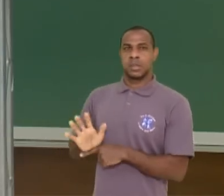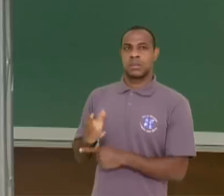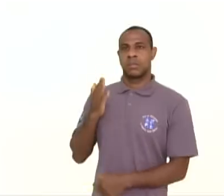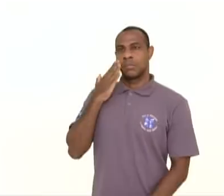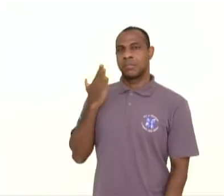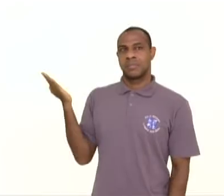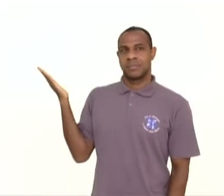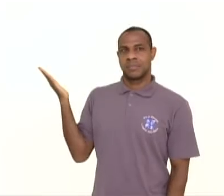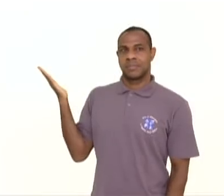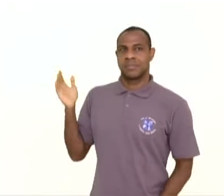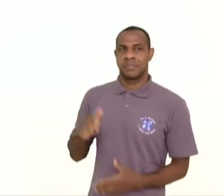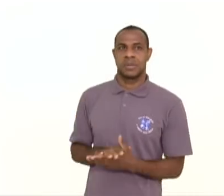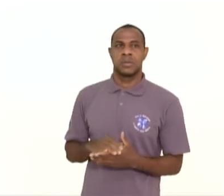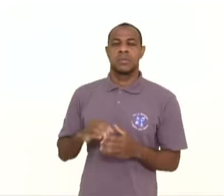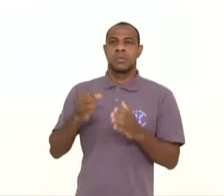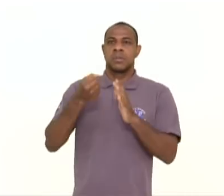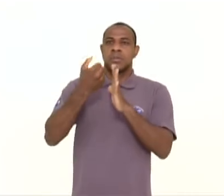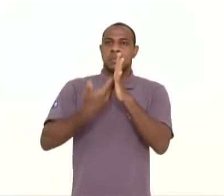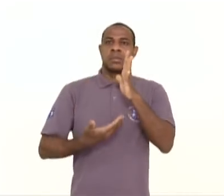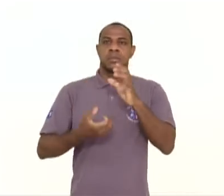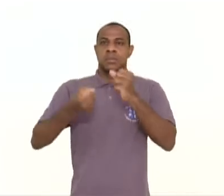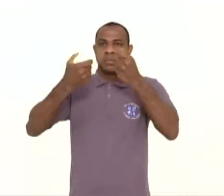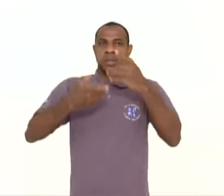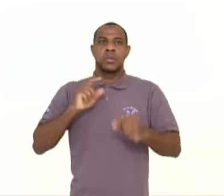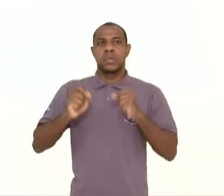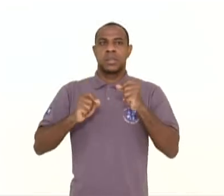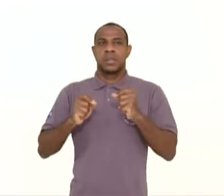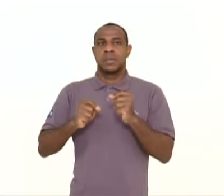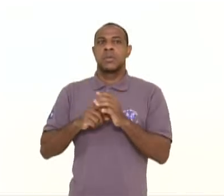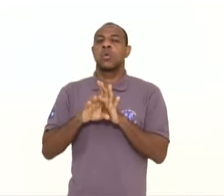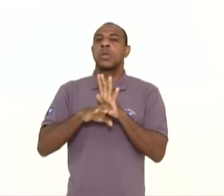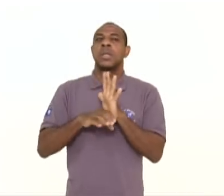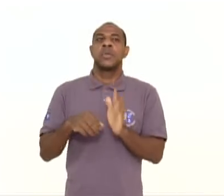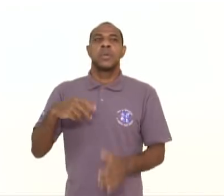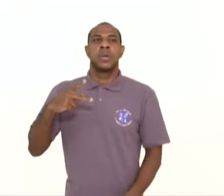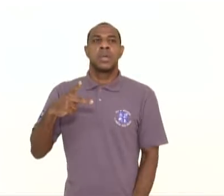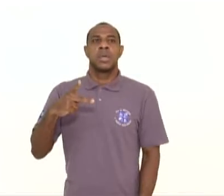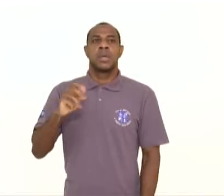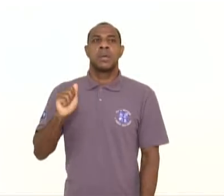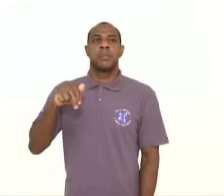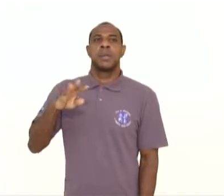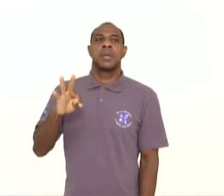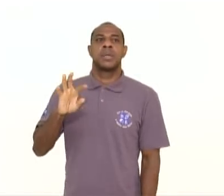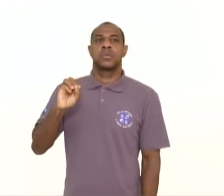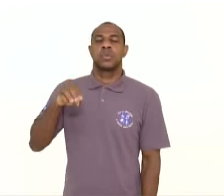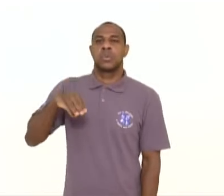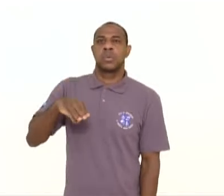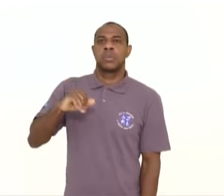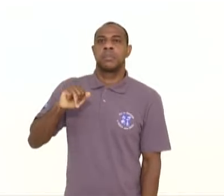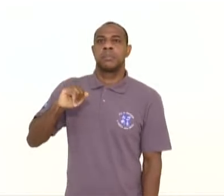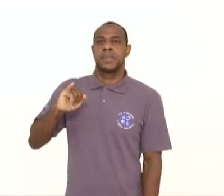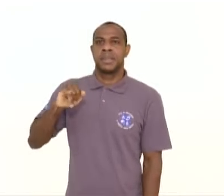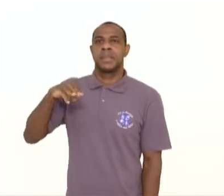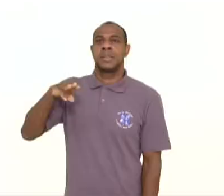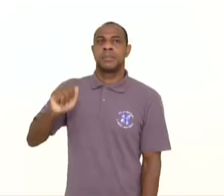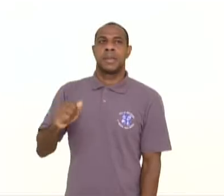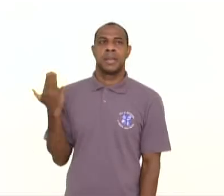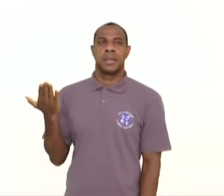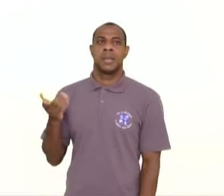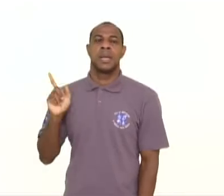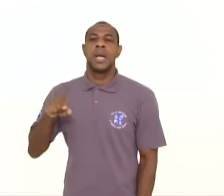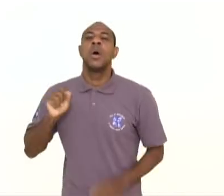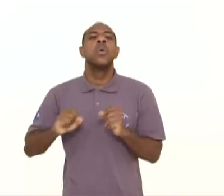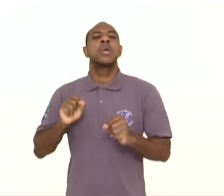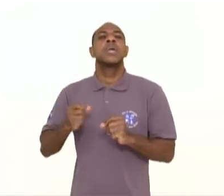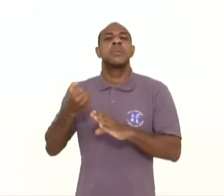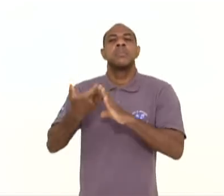definição de pantomima. Então, pantomima define-se como sendo o quê? Então, é um teatro gestual que faz o menor